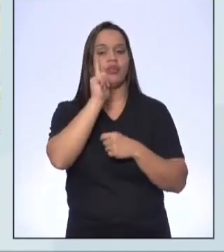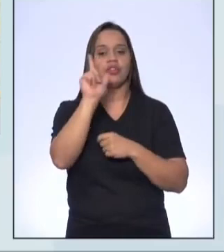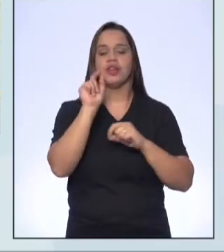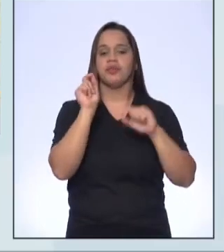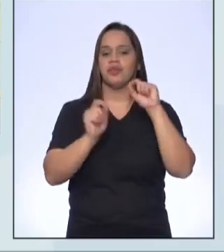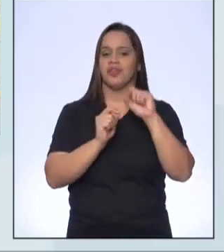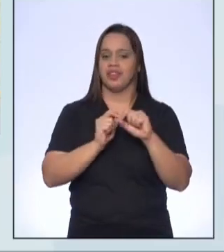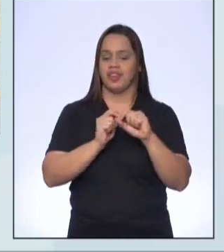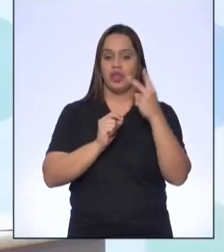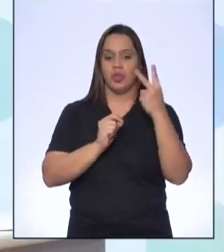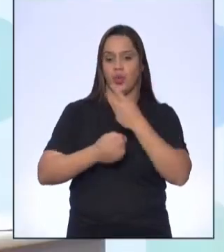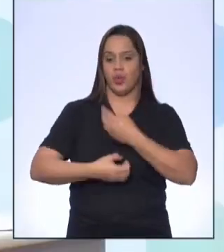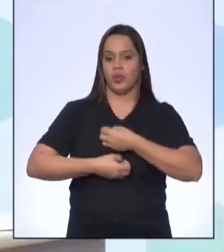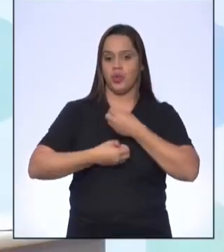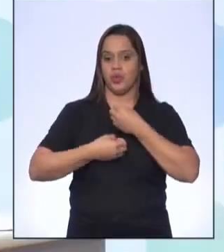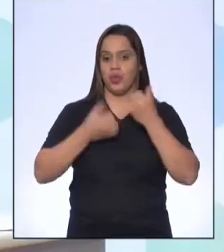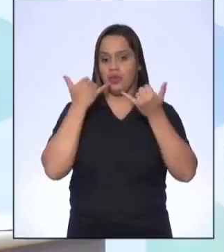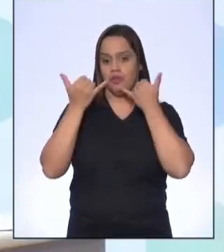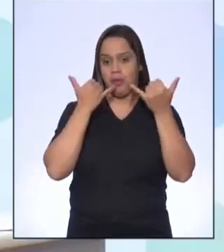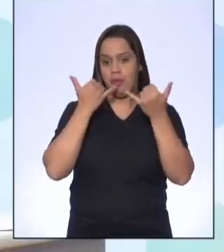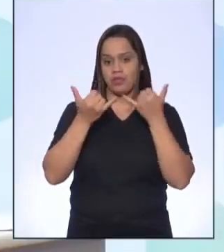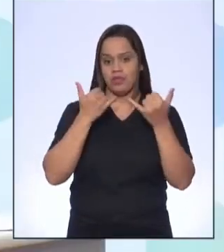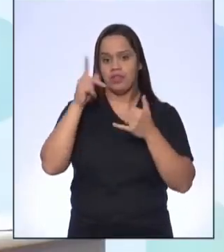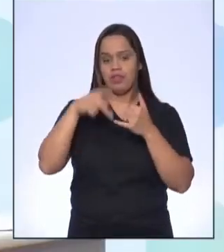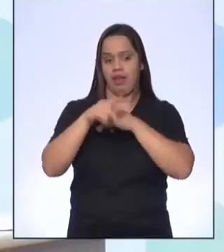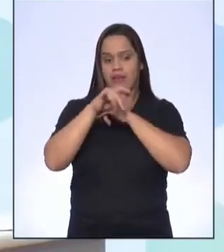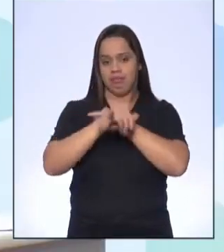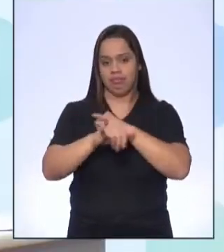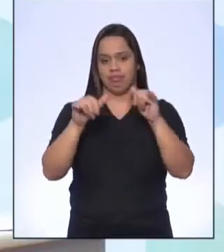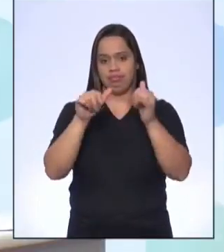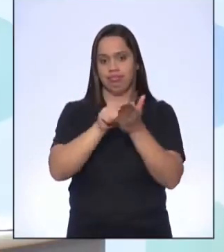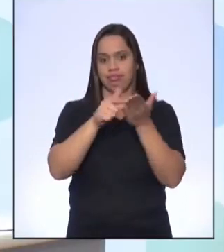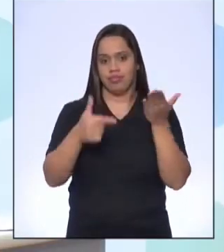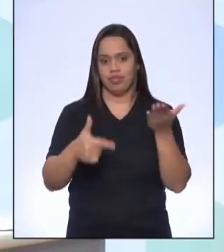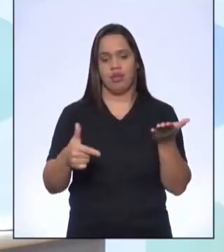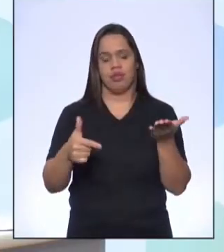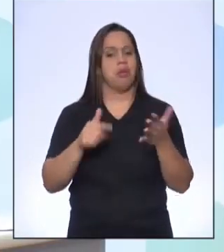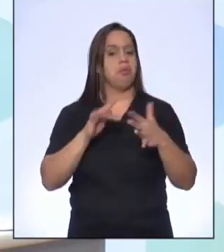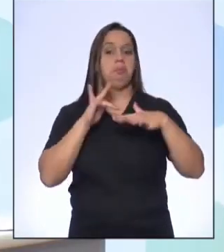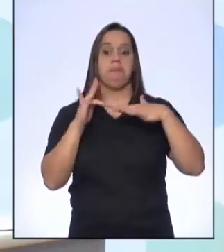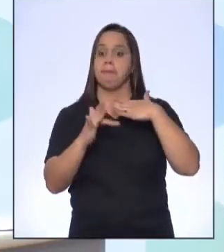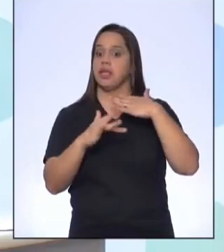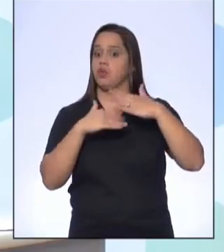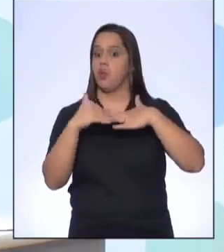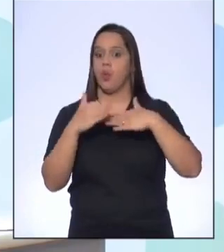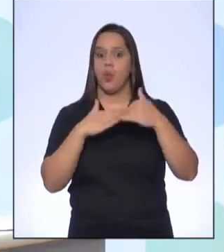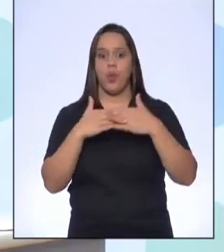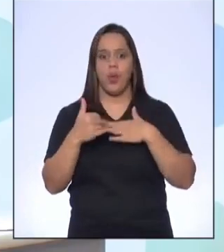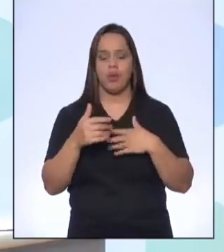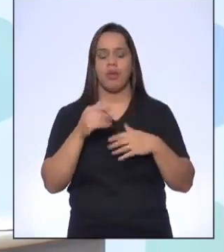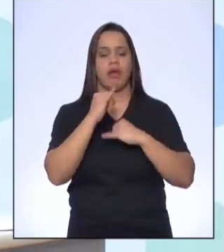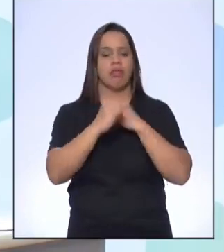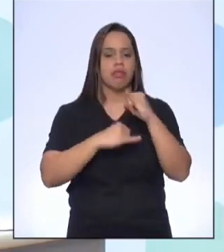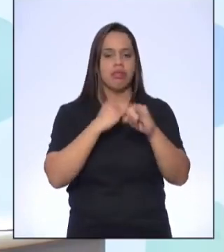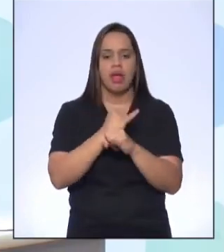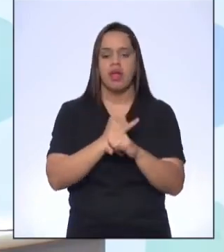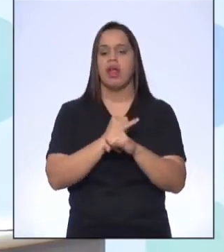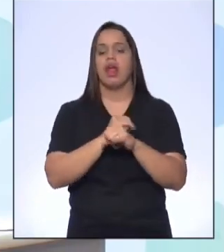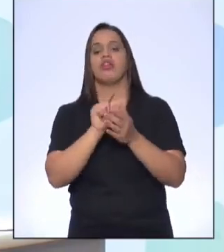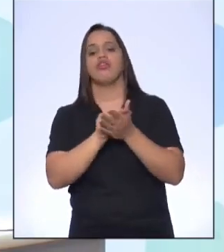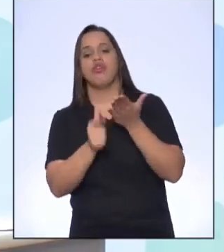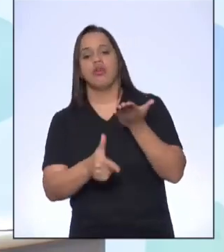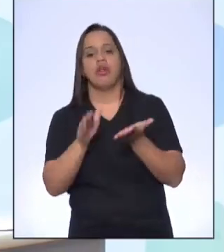de informações que são veiculadas nos jornais, né? Tanto em qualquer mídia, né? Na internet, jornal impresso, que é